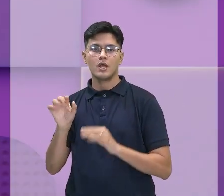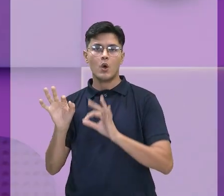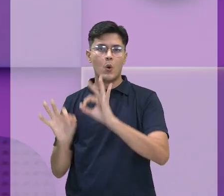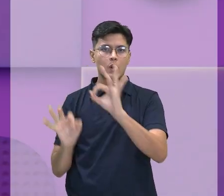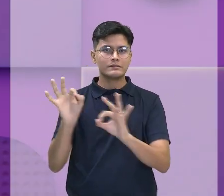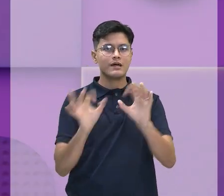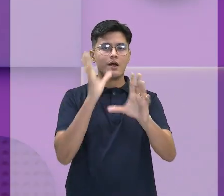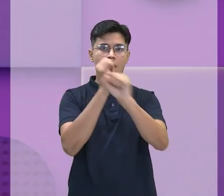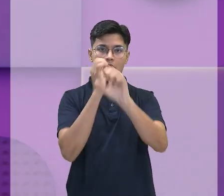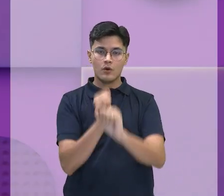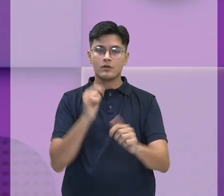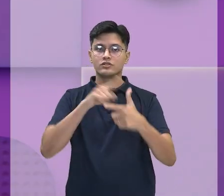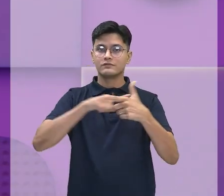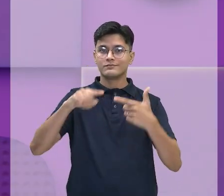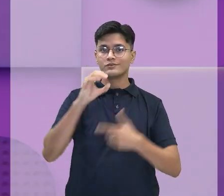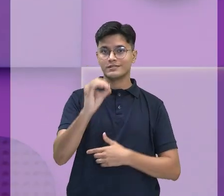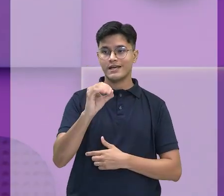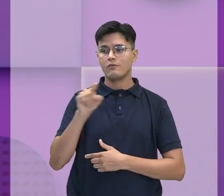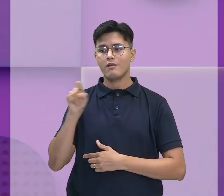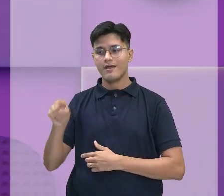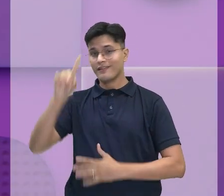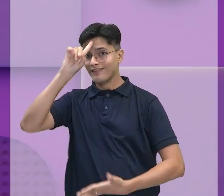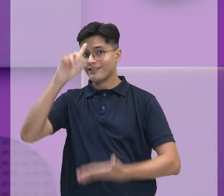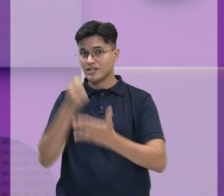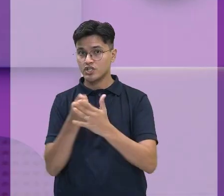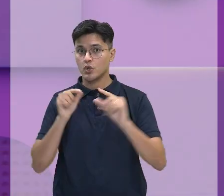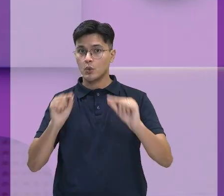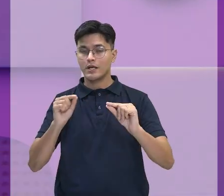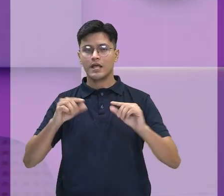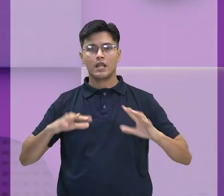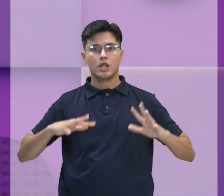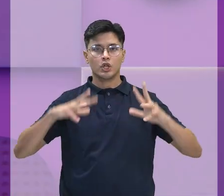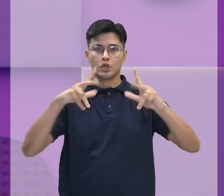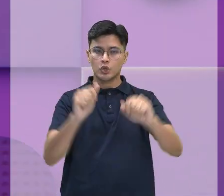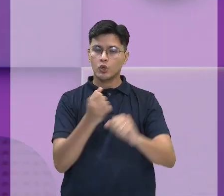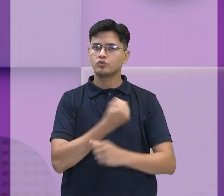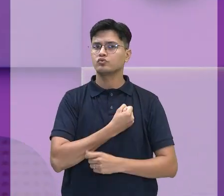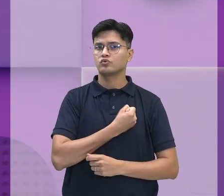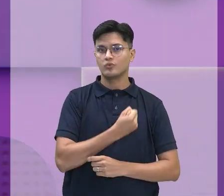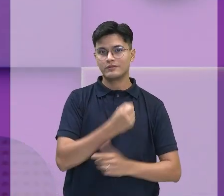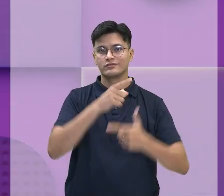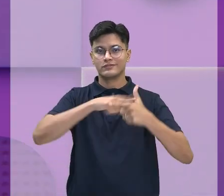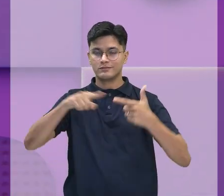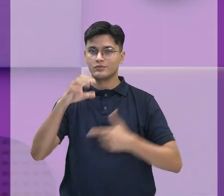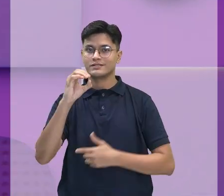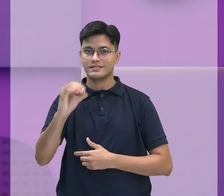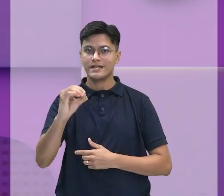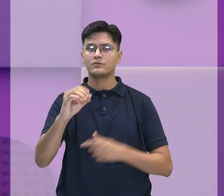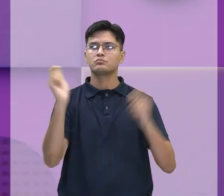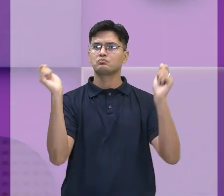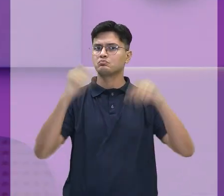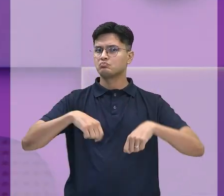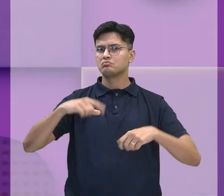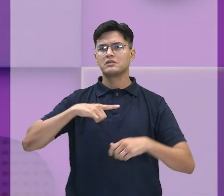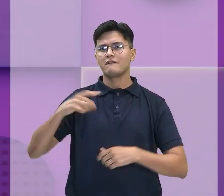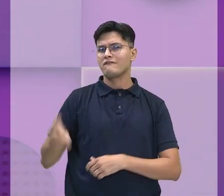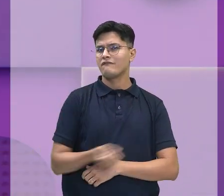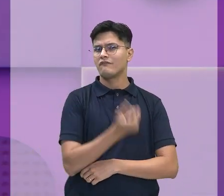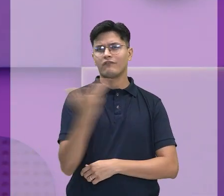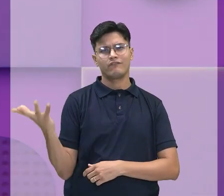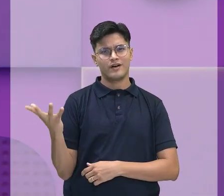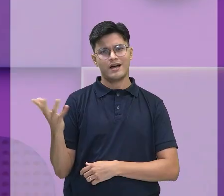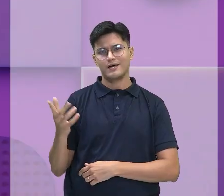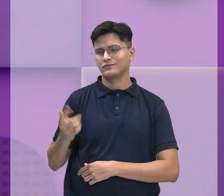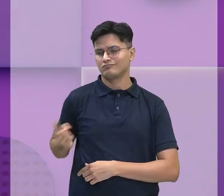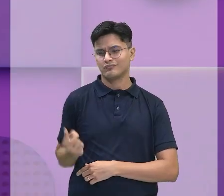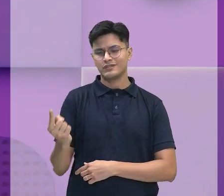todo número dividido por 0 dava uma infinidade de valores. Então, eu